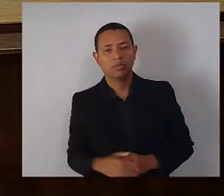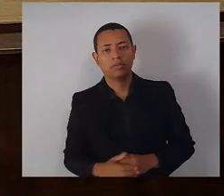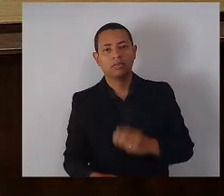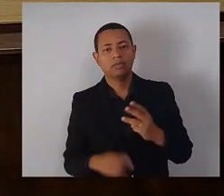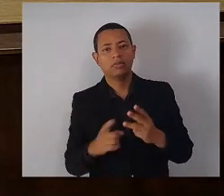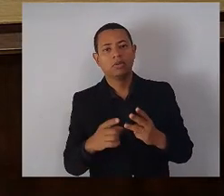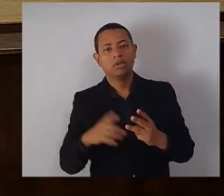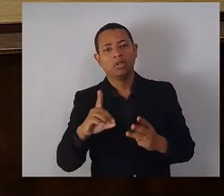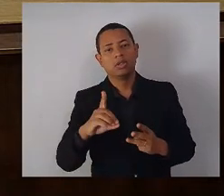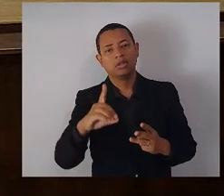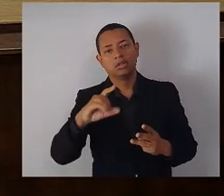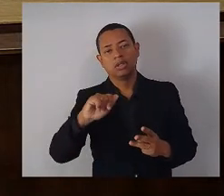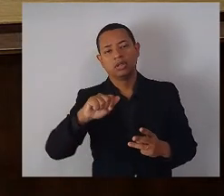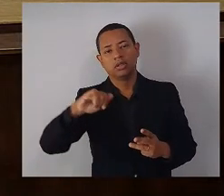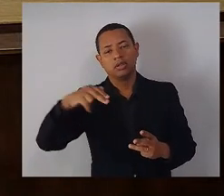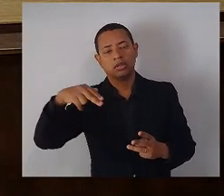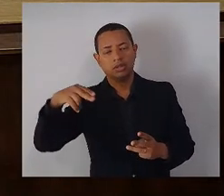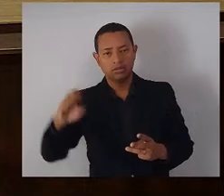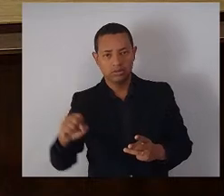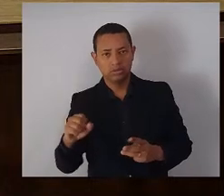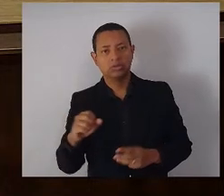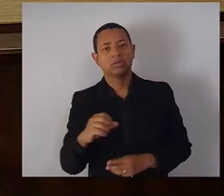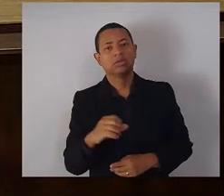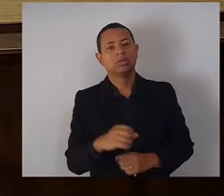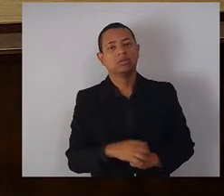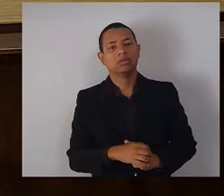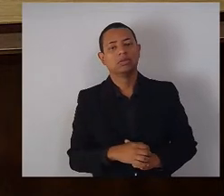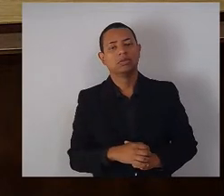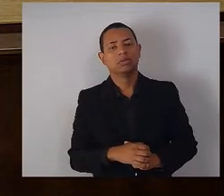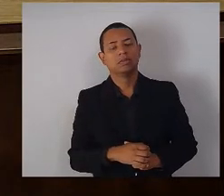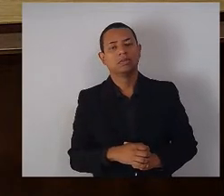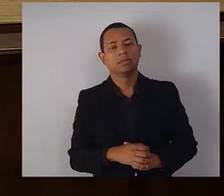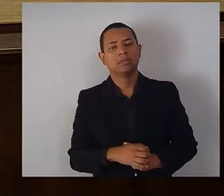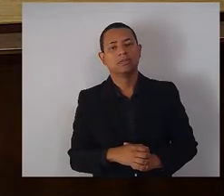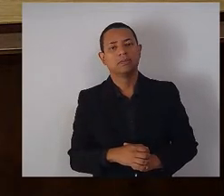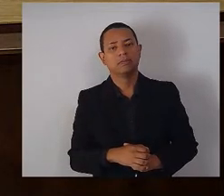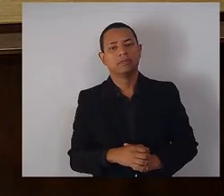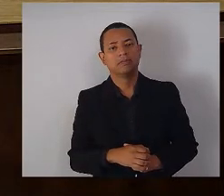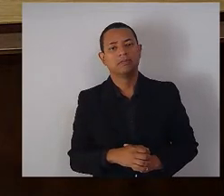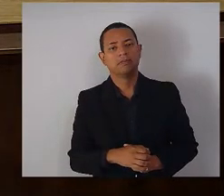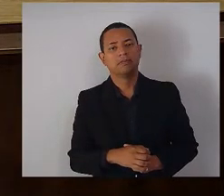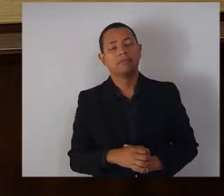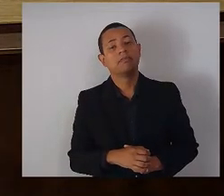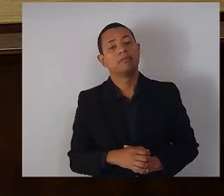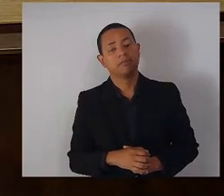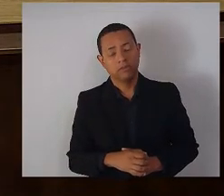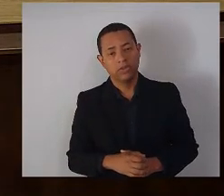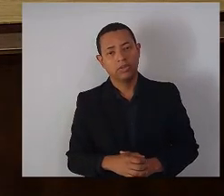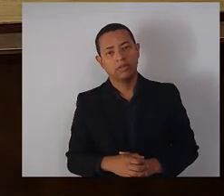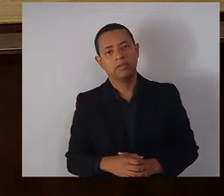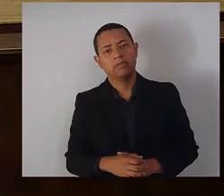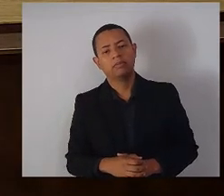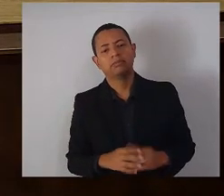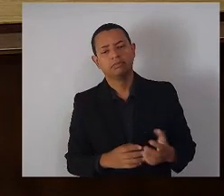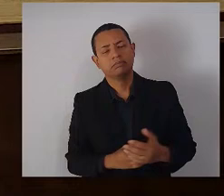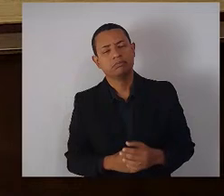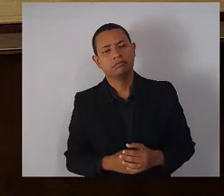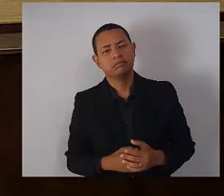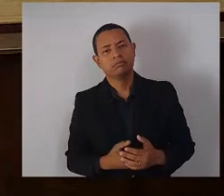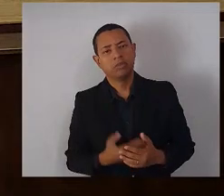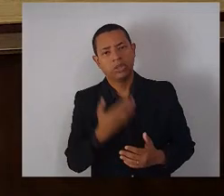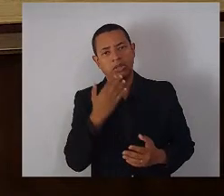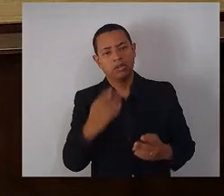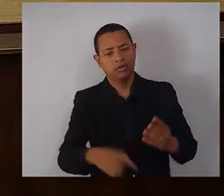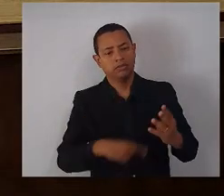Karen dos Santos Rodrigues e requerido é o deputado